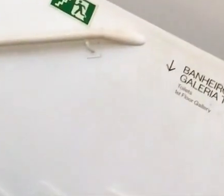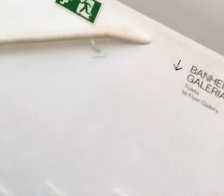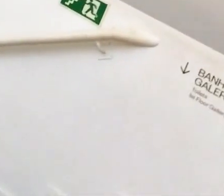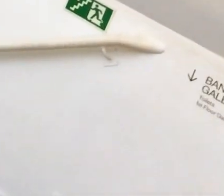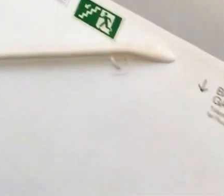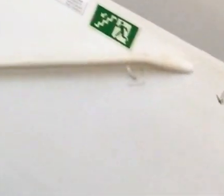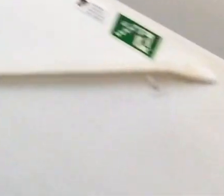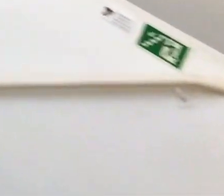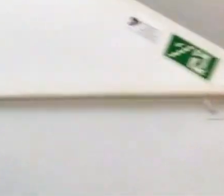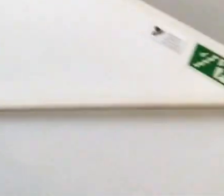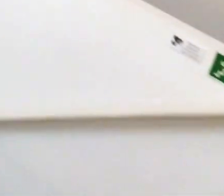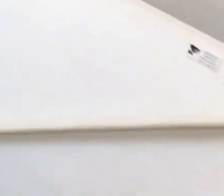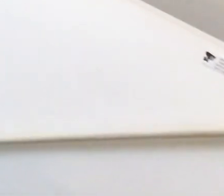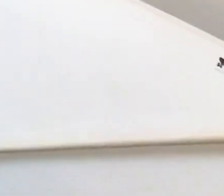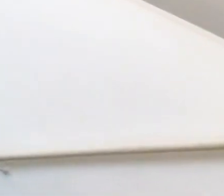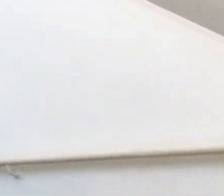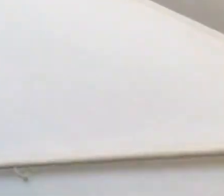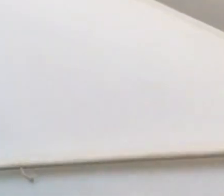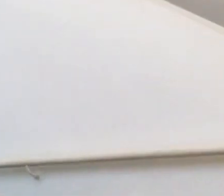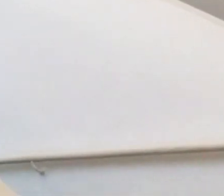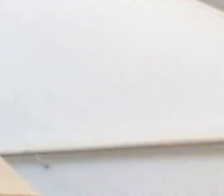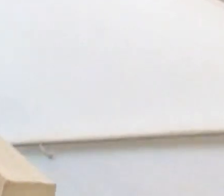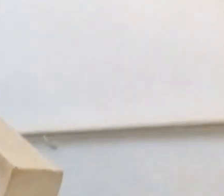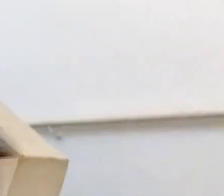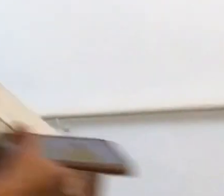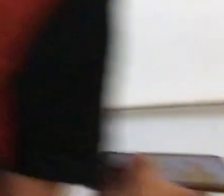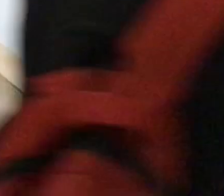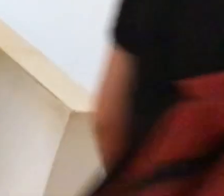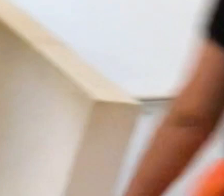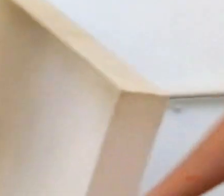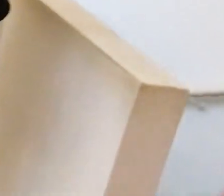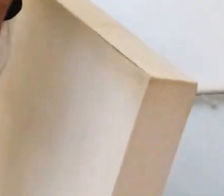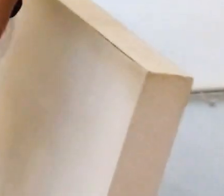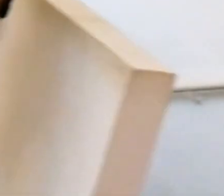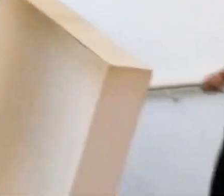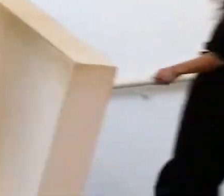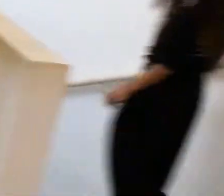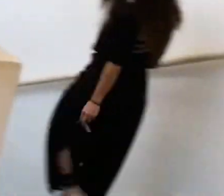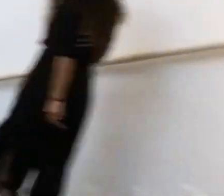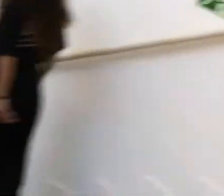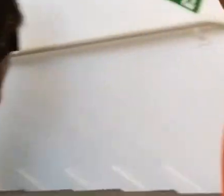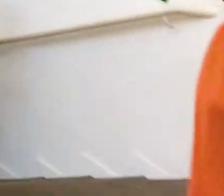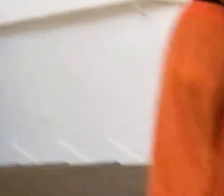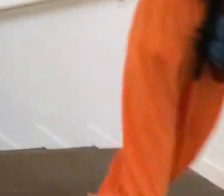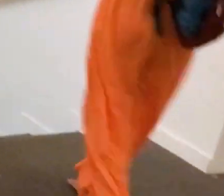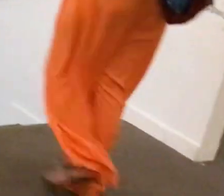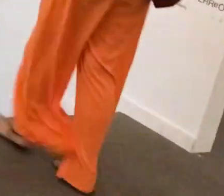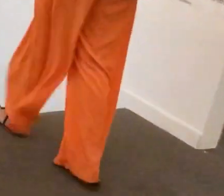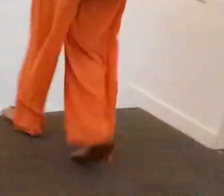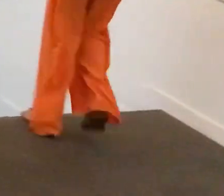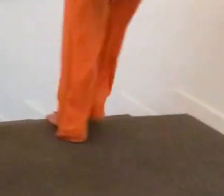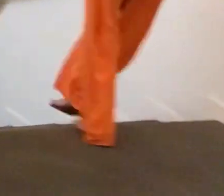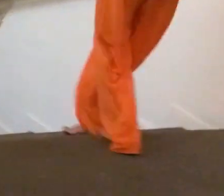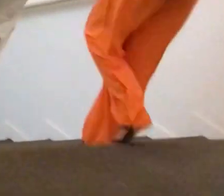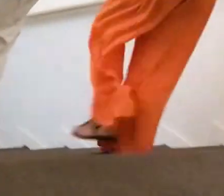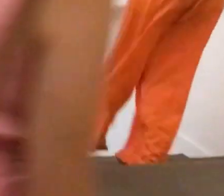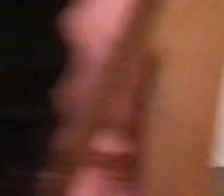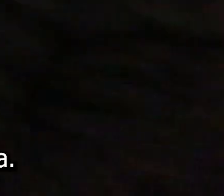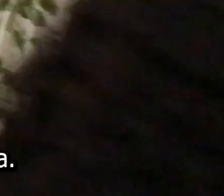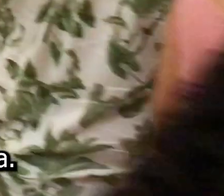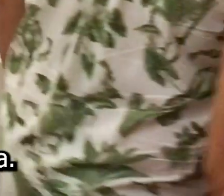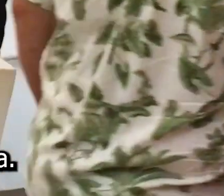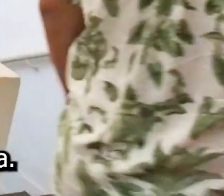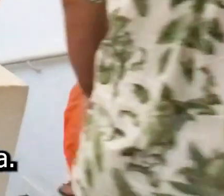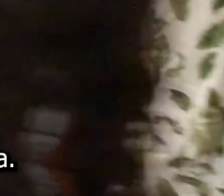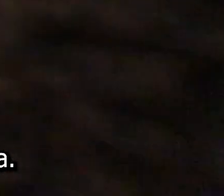Por favor, gente, venham comigo. Segurando no corrimão, segurança em primeiro lugar. Bora. Olha